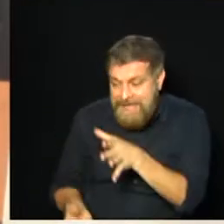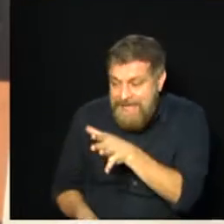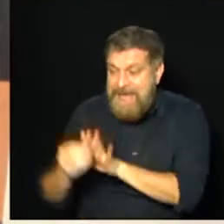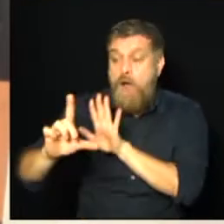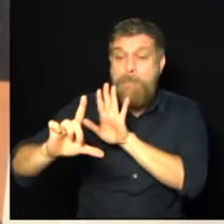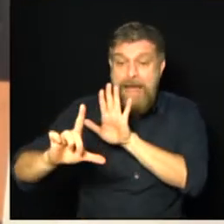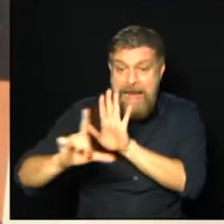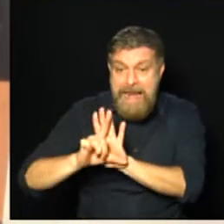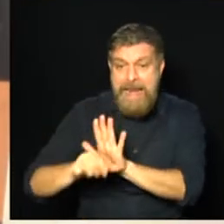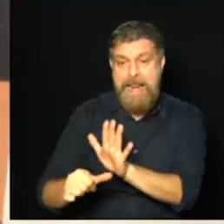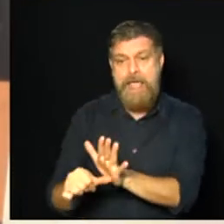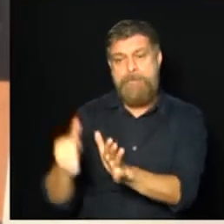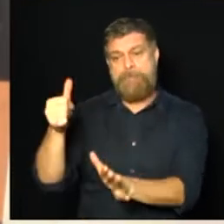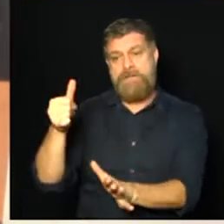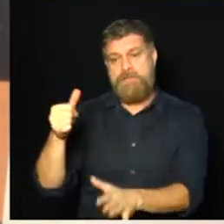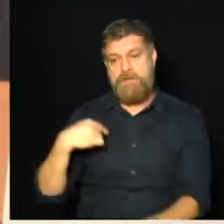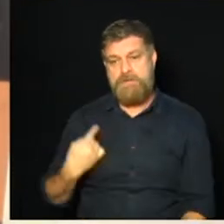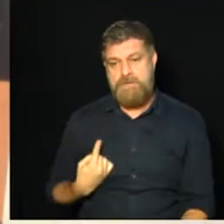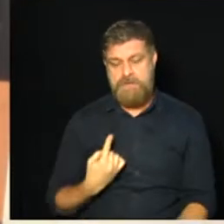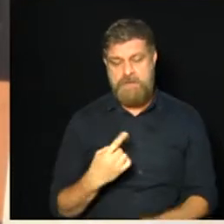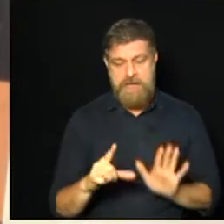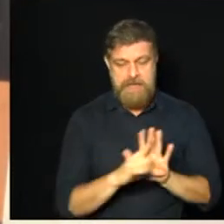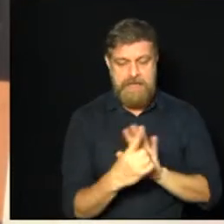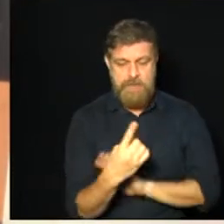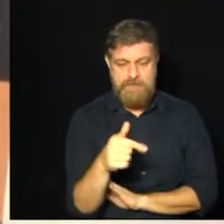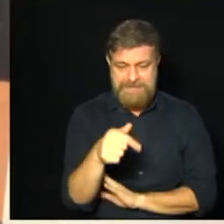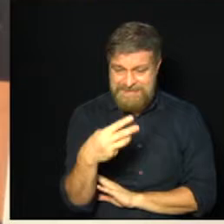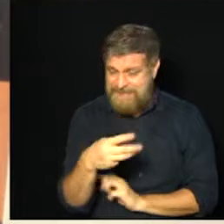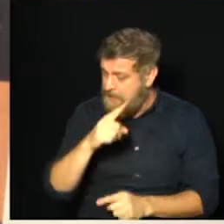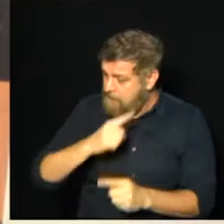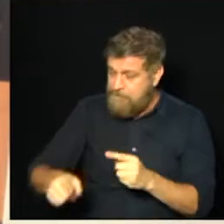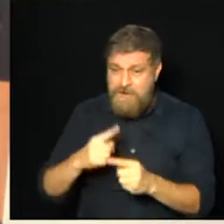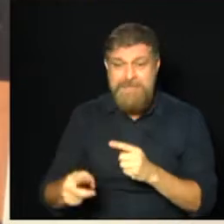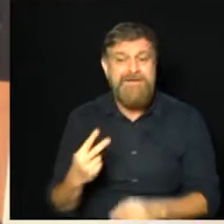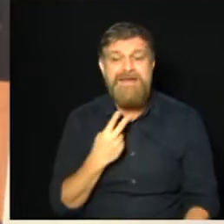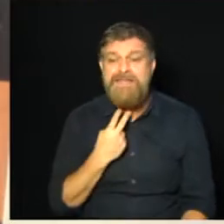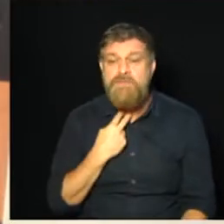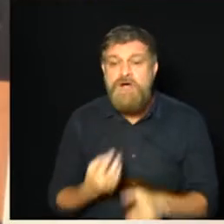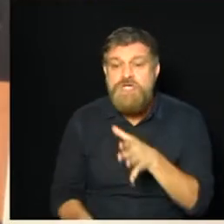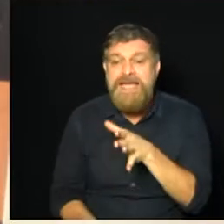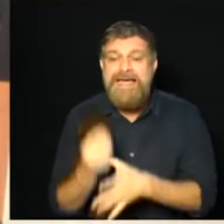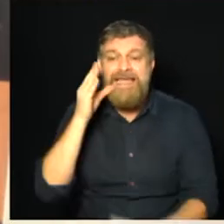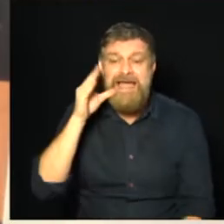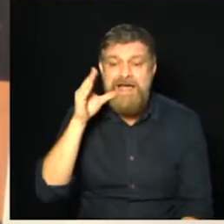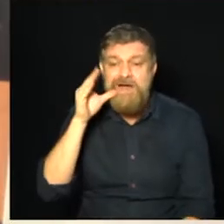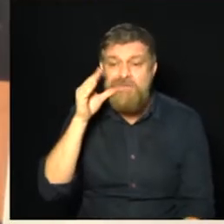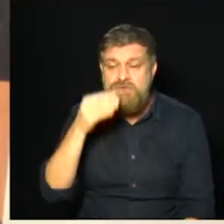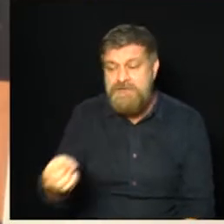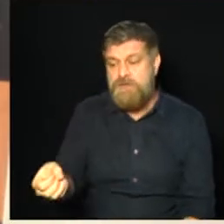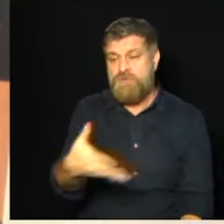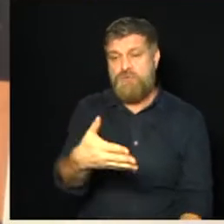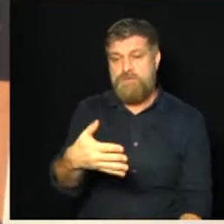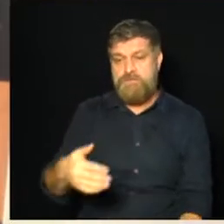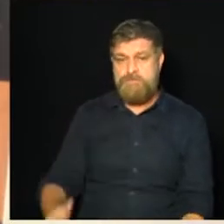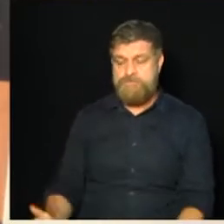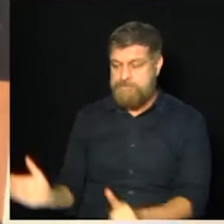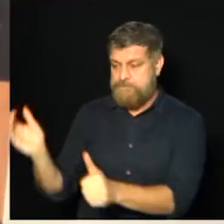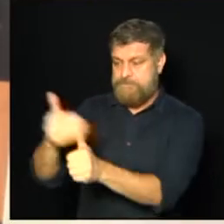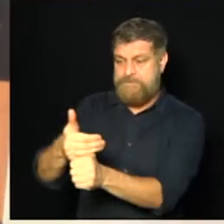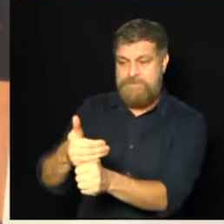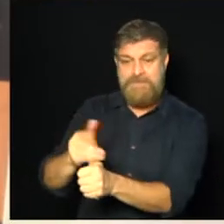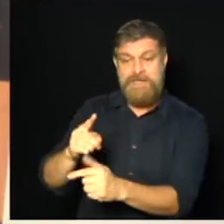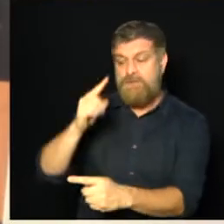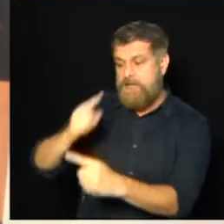ela. E essa Lei 173, ela proibiu a criação do cargo. Quando a gente fala que a reposição não está